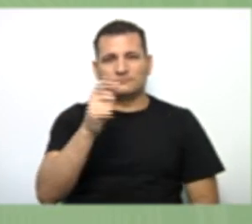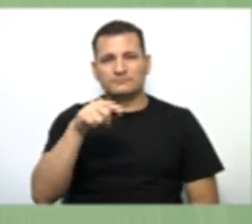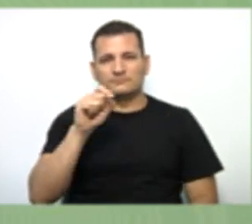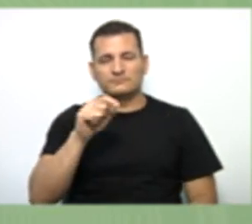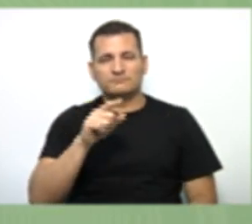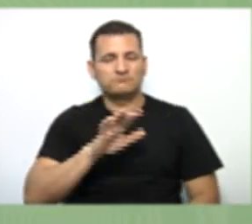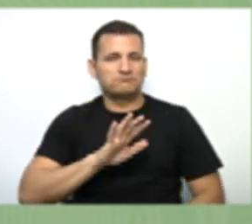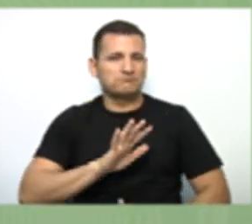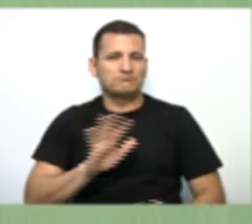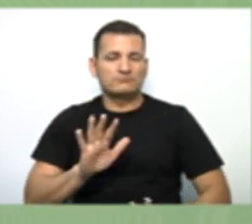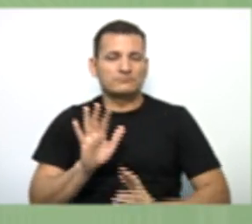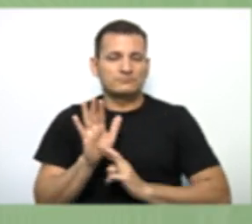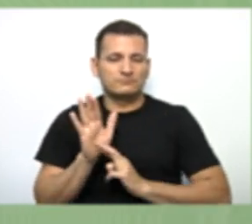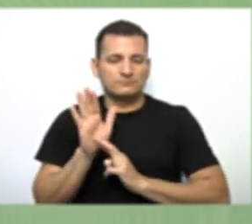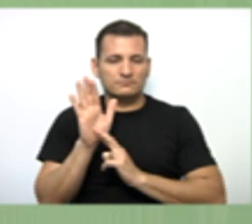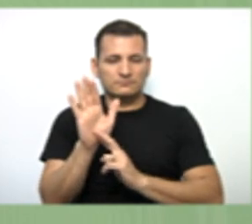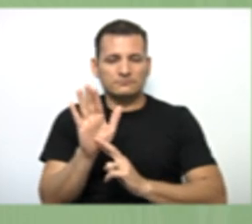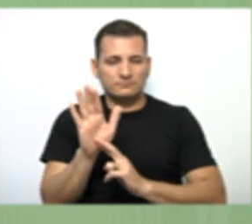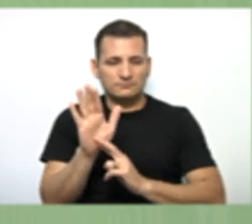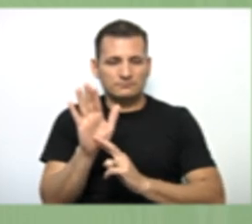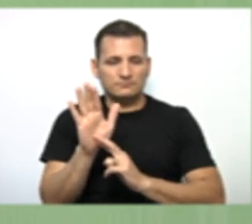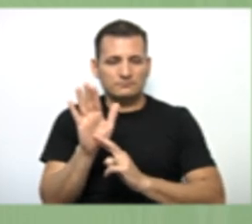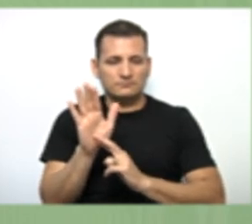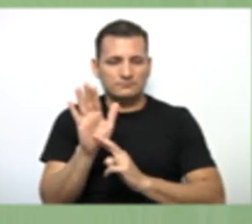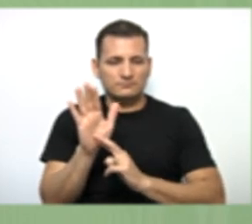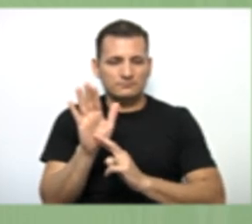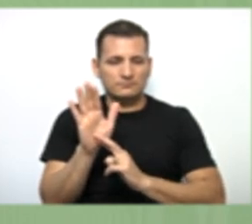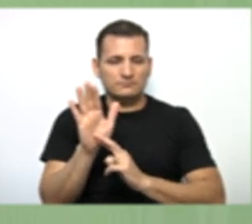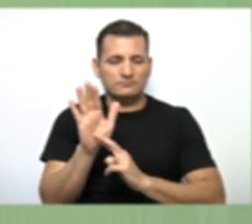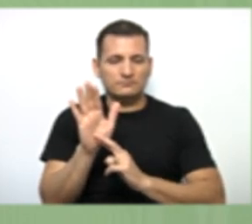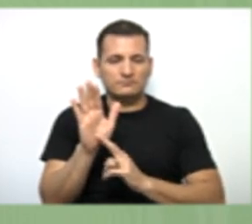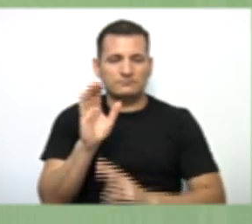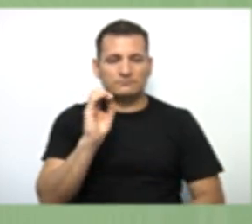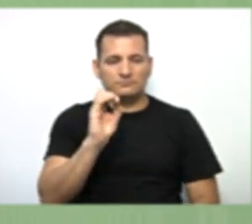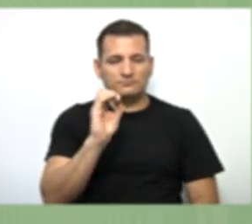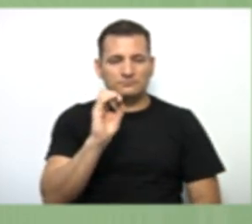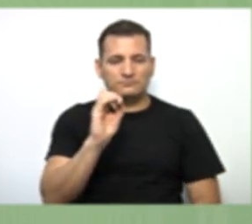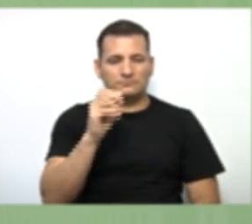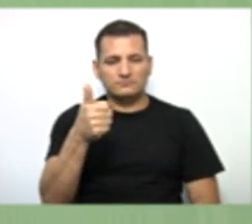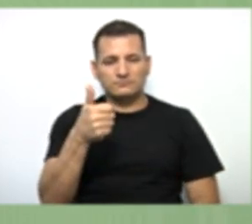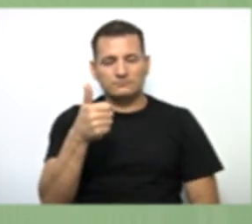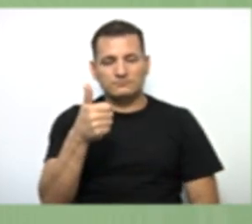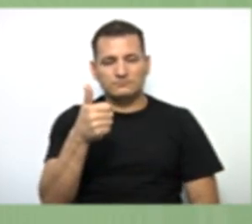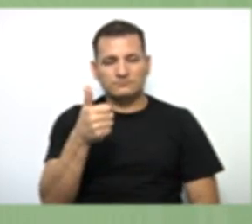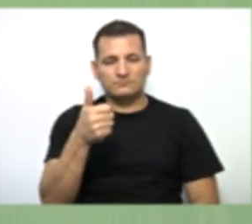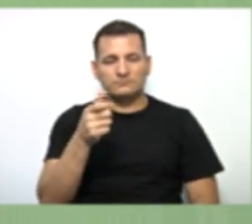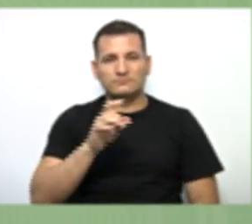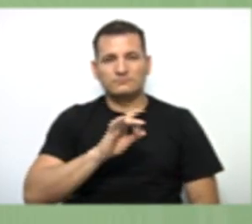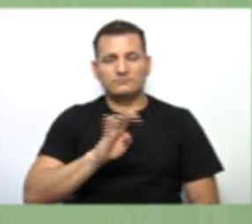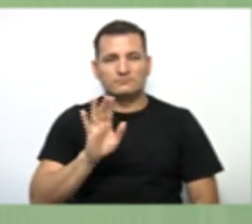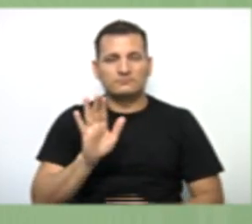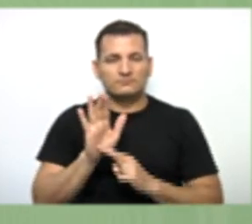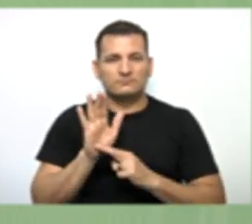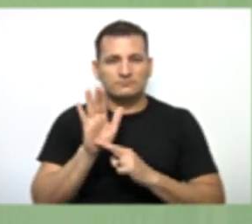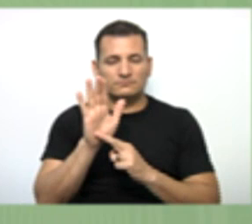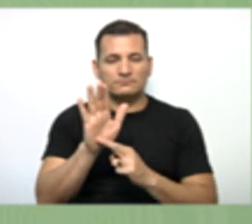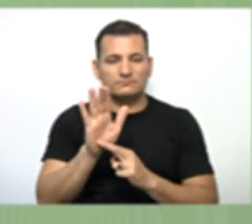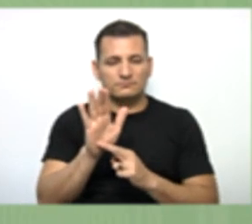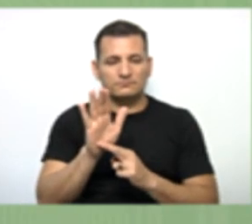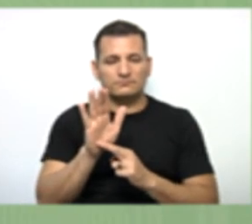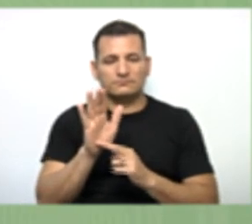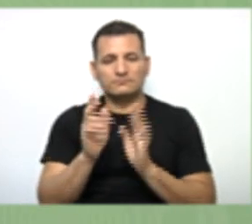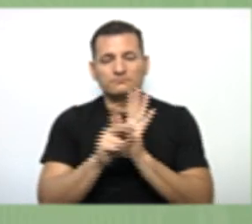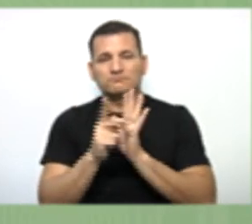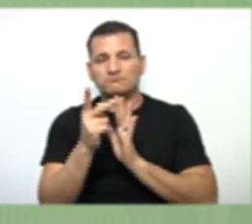a representação, olha aí o 0 e o 1, é apenas a representação